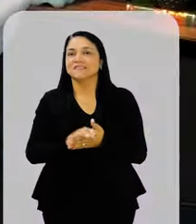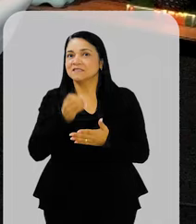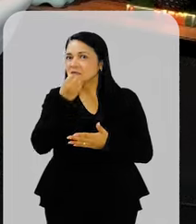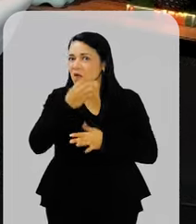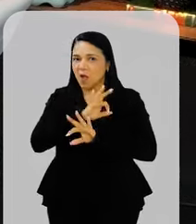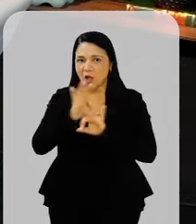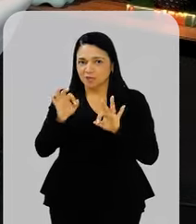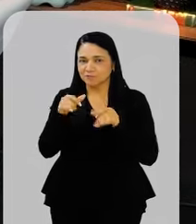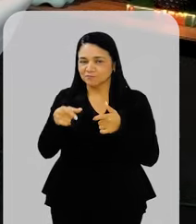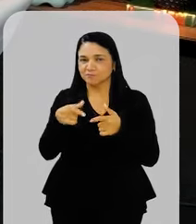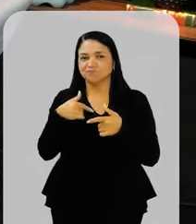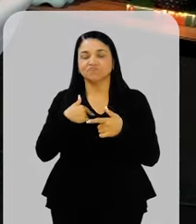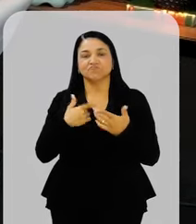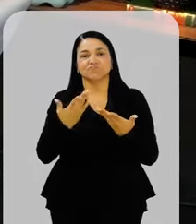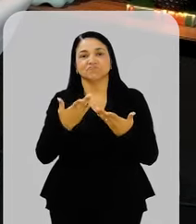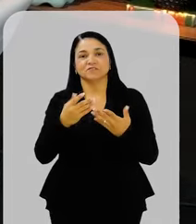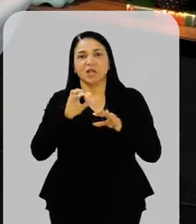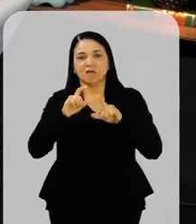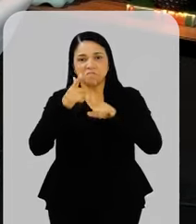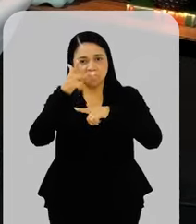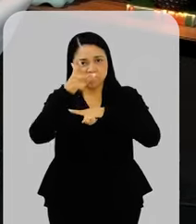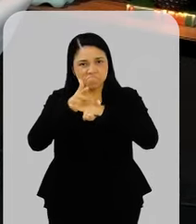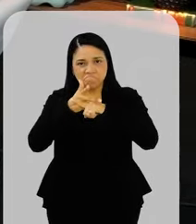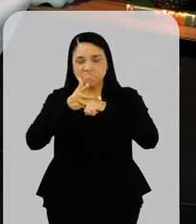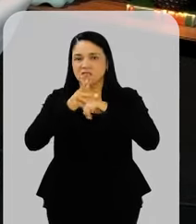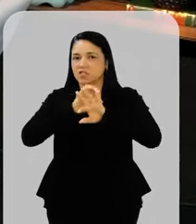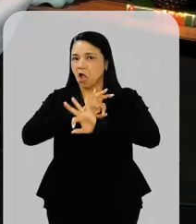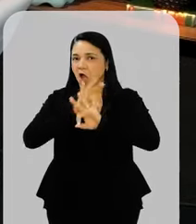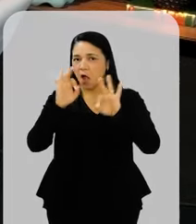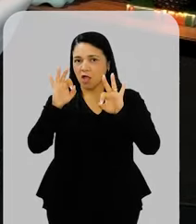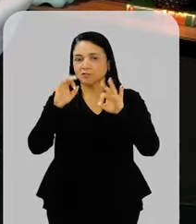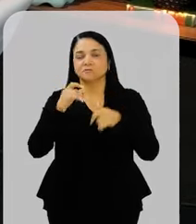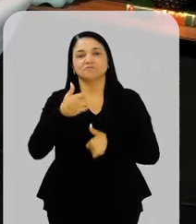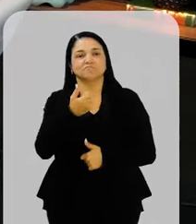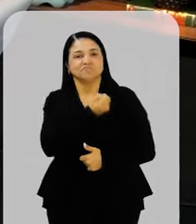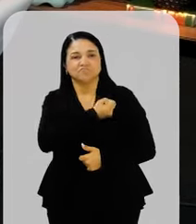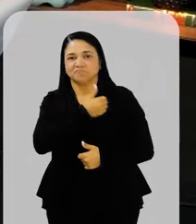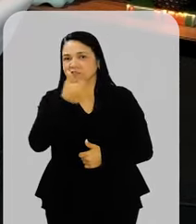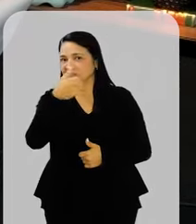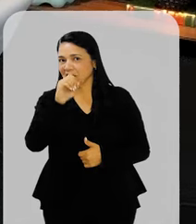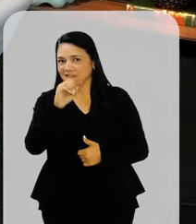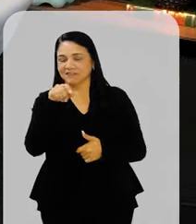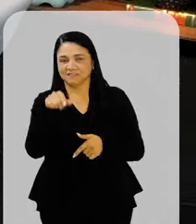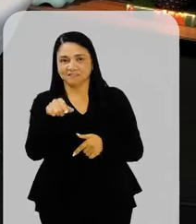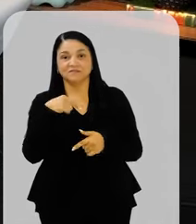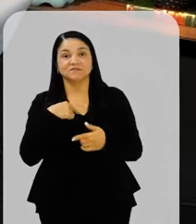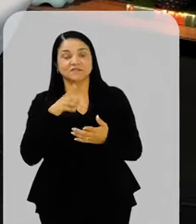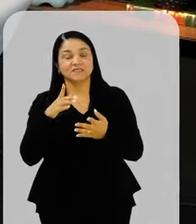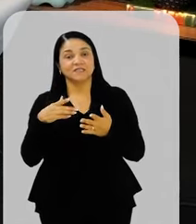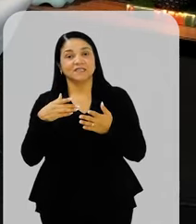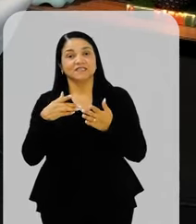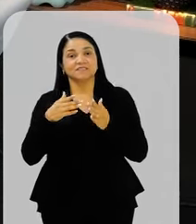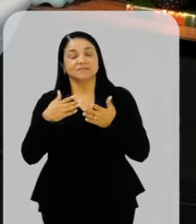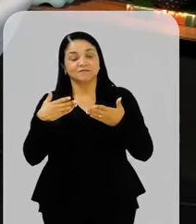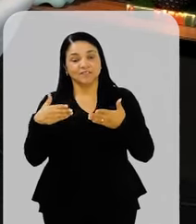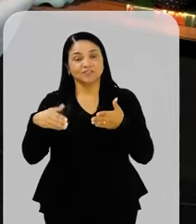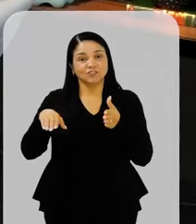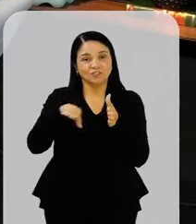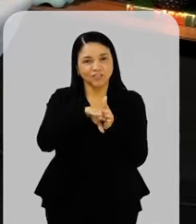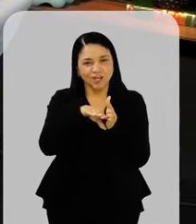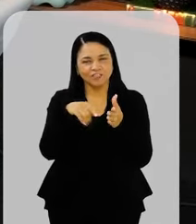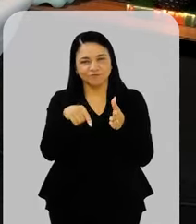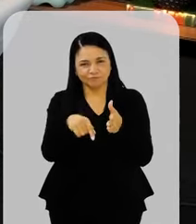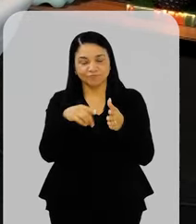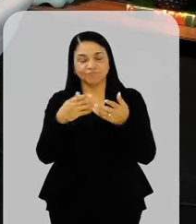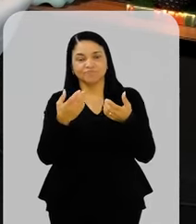Não, e tá show de bola, porque não tá granulando, a transmissão tá excelente, tá? Ó, nota 10. Você tá indo pra concentração, né, em função